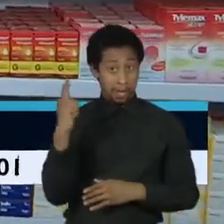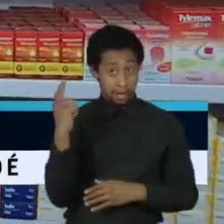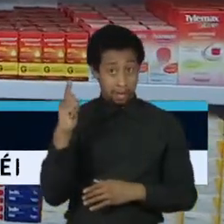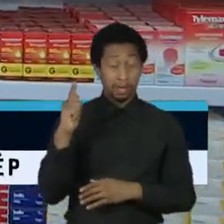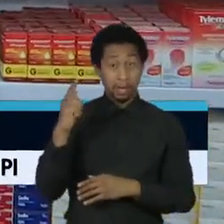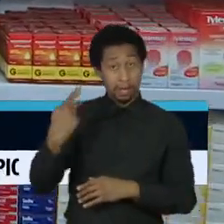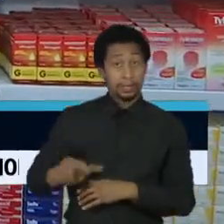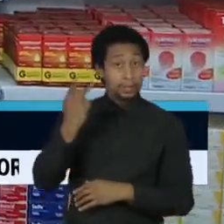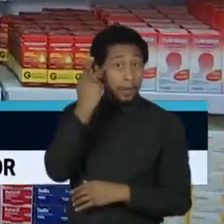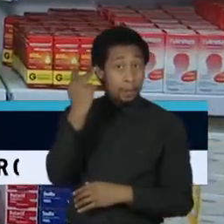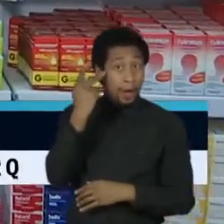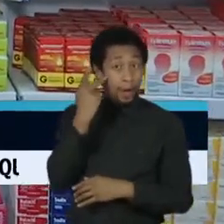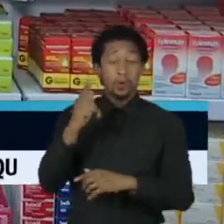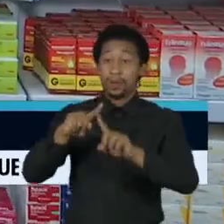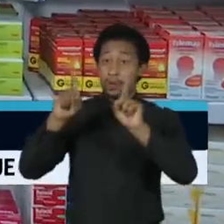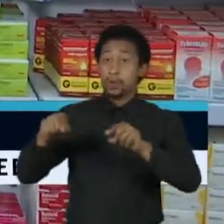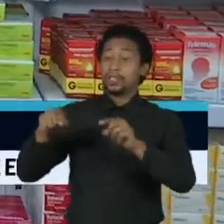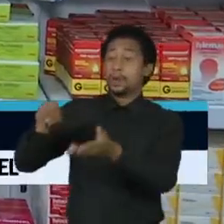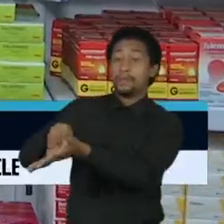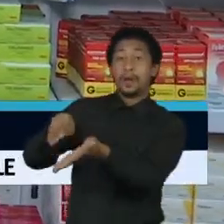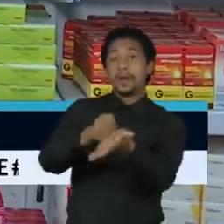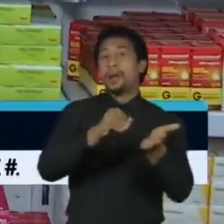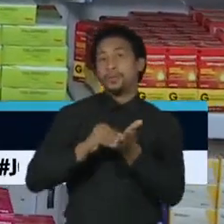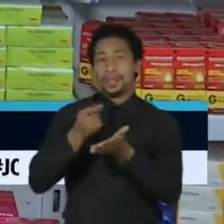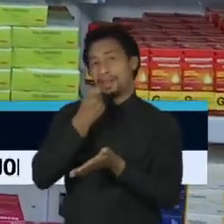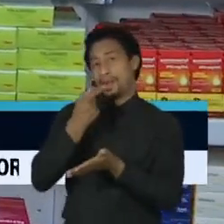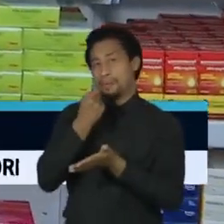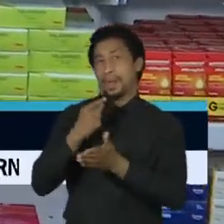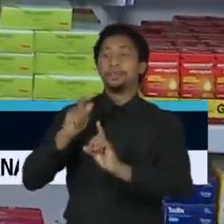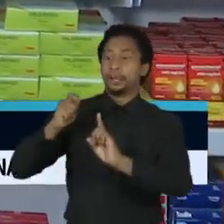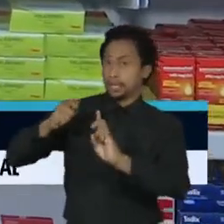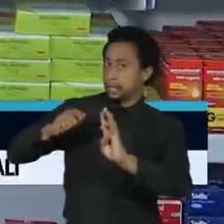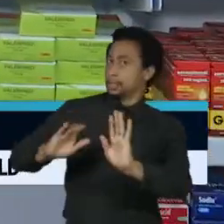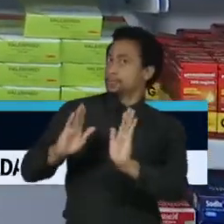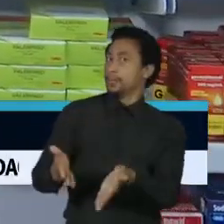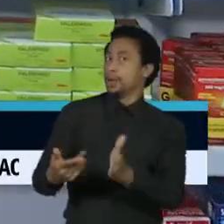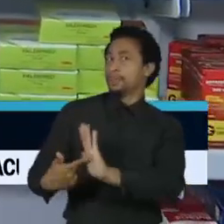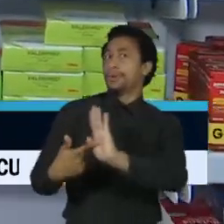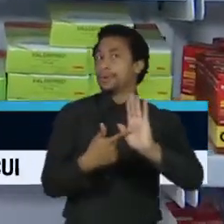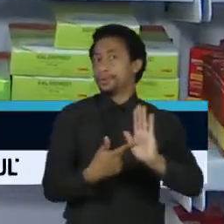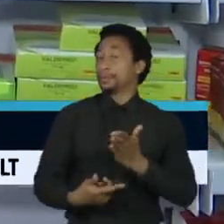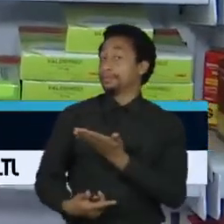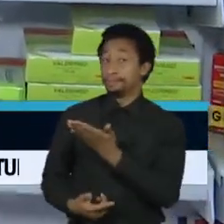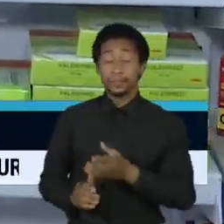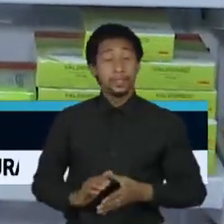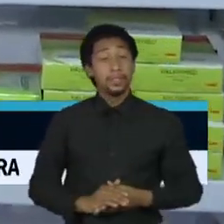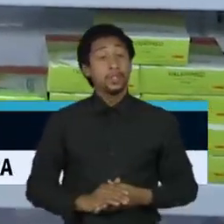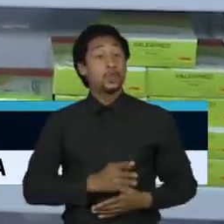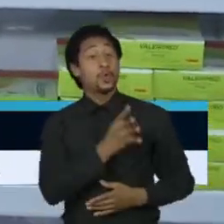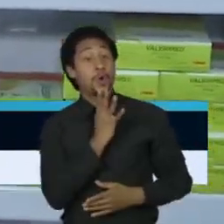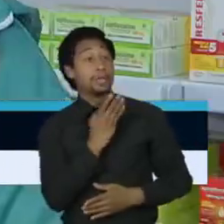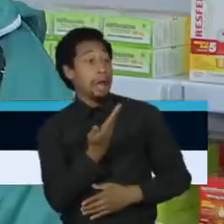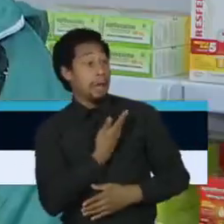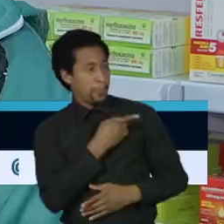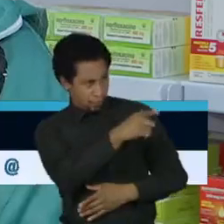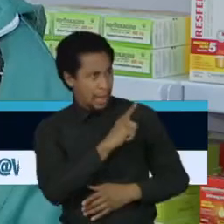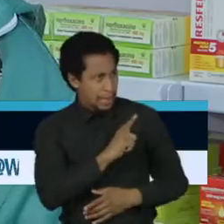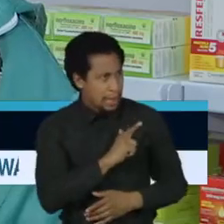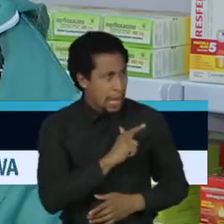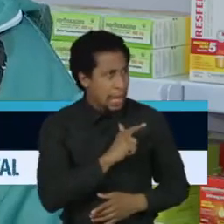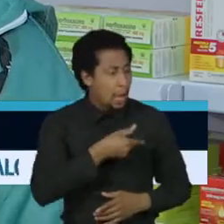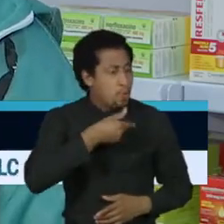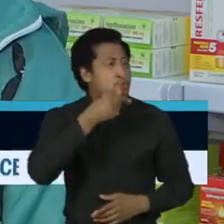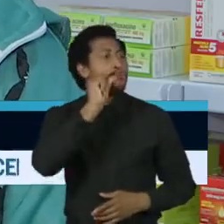falta de antibióticos. E isso já acontece há alguns meses. Quando a gente conhece o colega próximo que tem, a gente manda